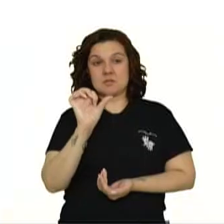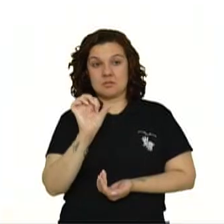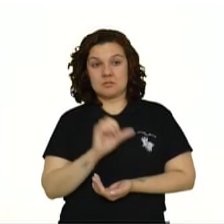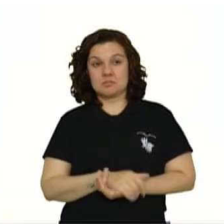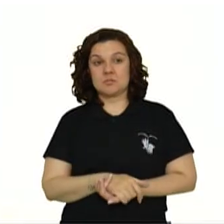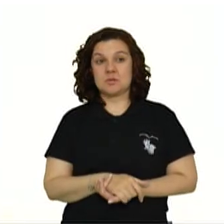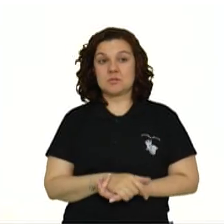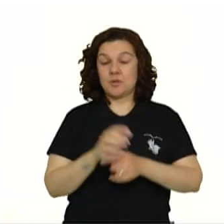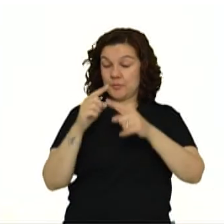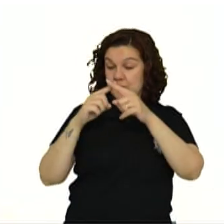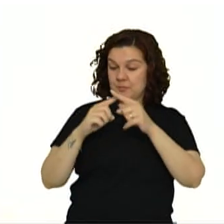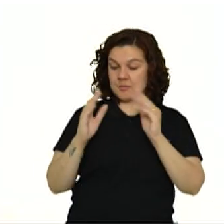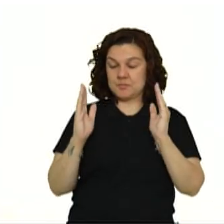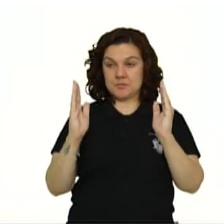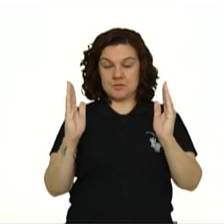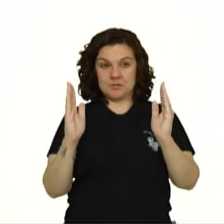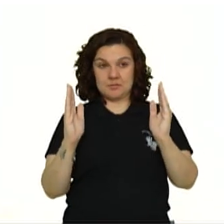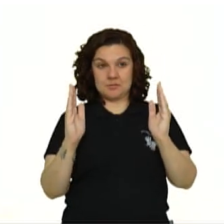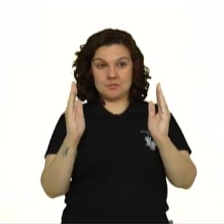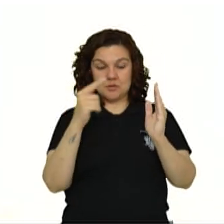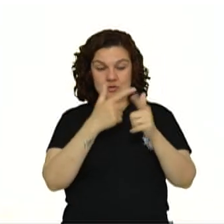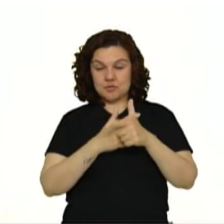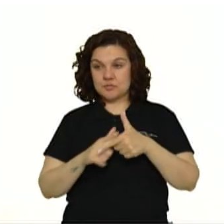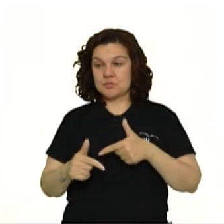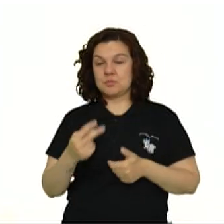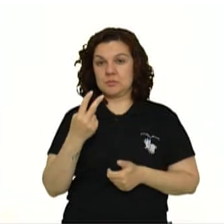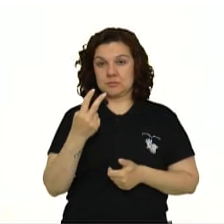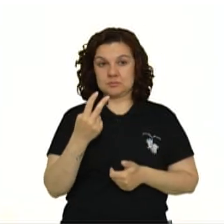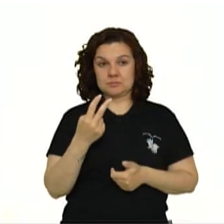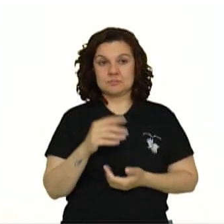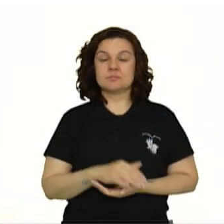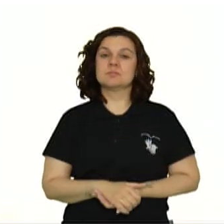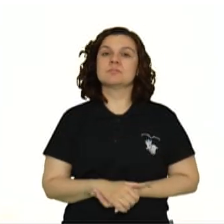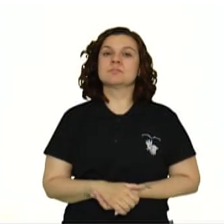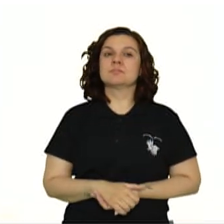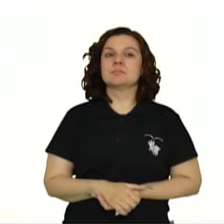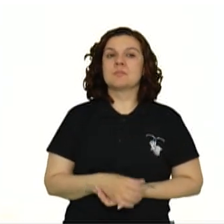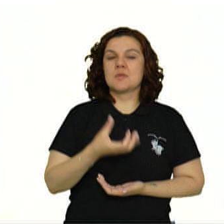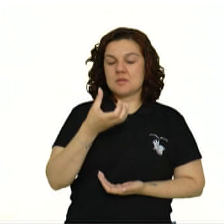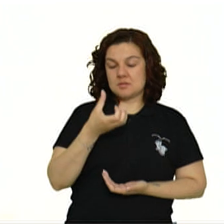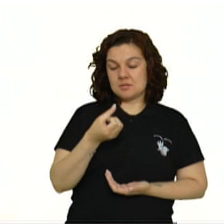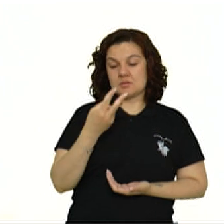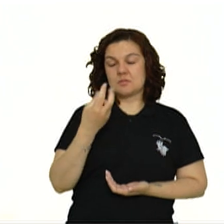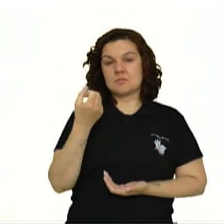1.256 é a multiplicação no numerador, divide por 2 faz a metade,